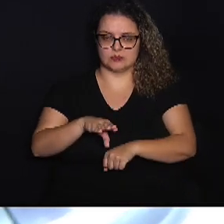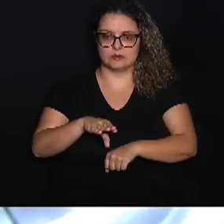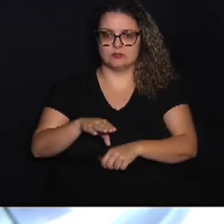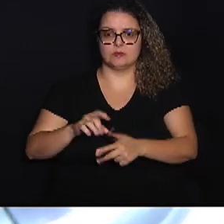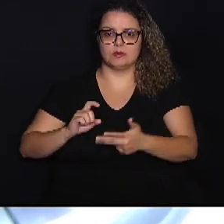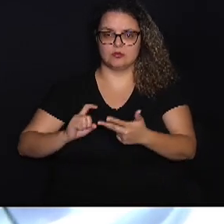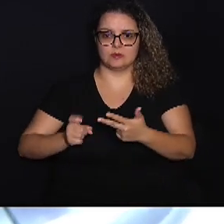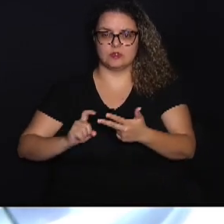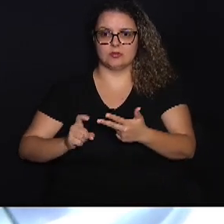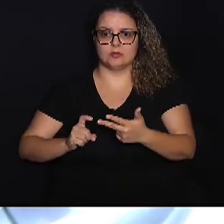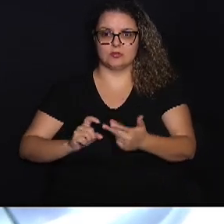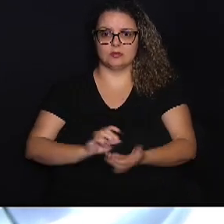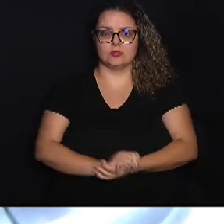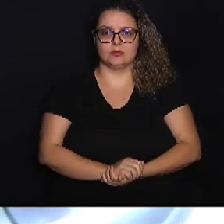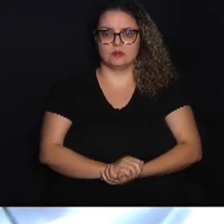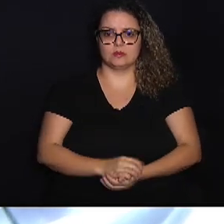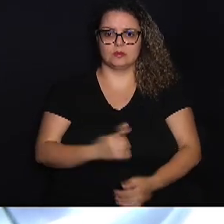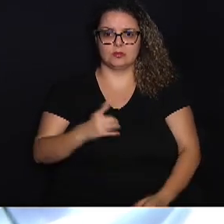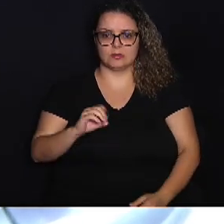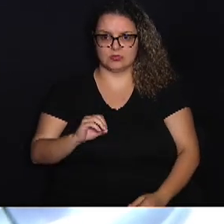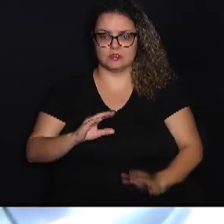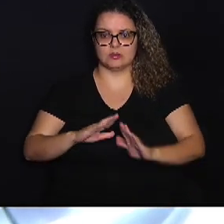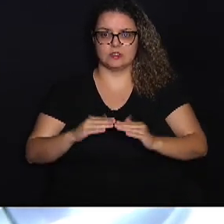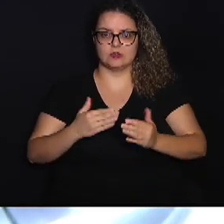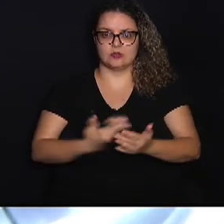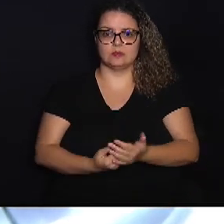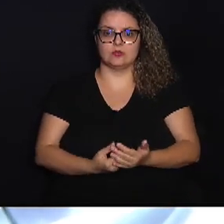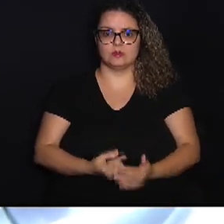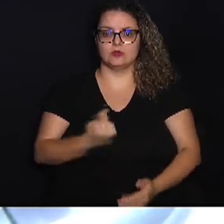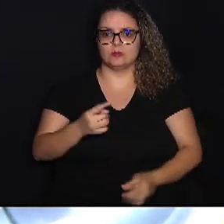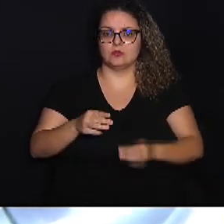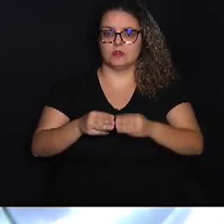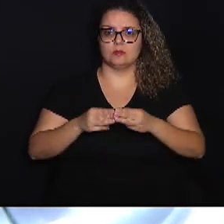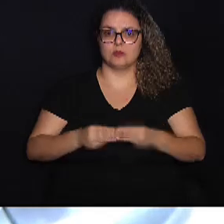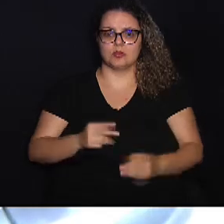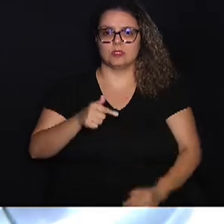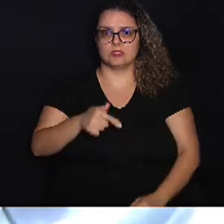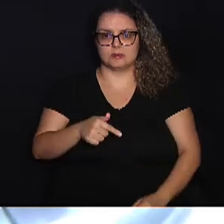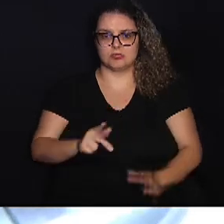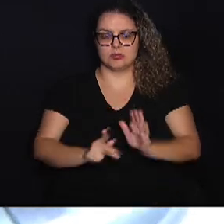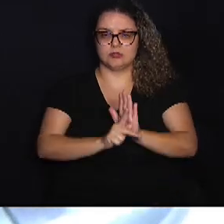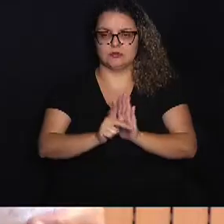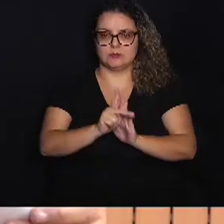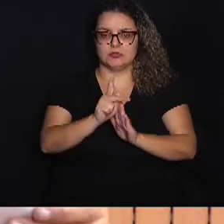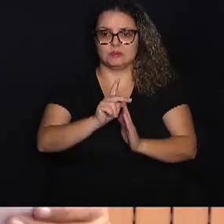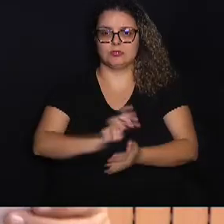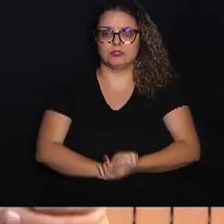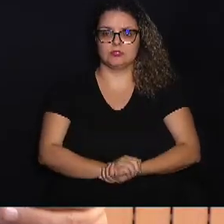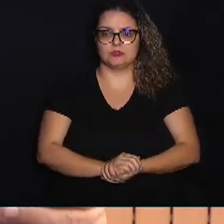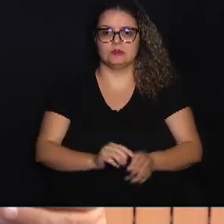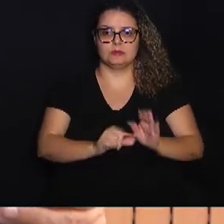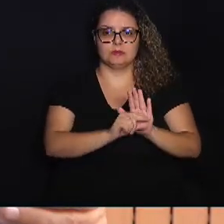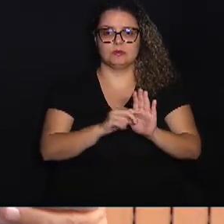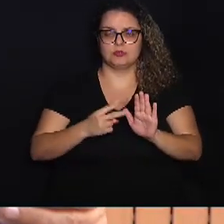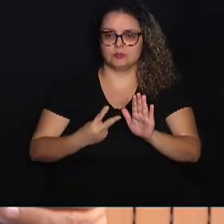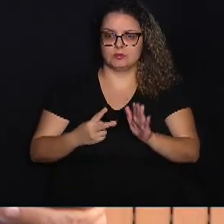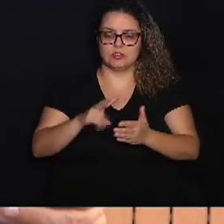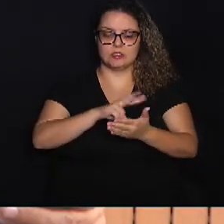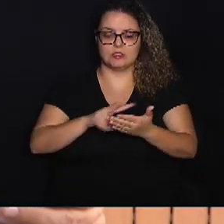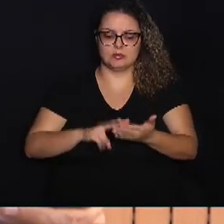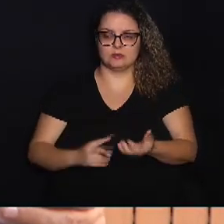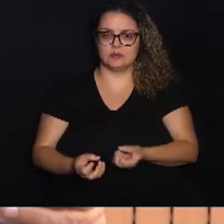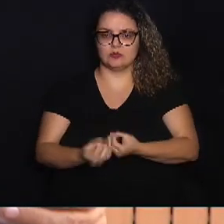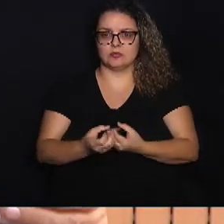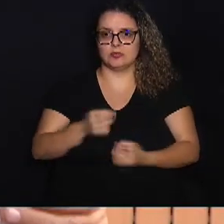ao executivos 10 requerimentos uma Moção e sete projetos e tem dois leitura de informações